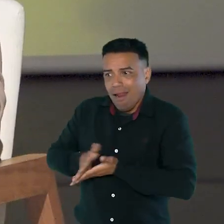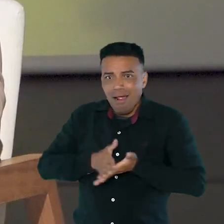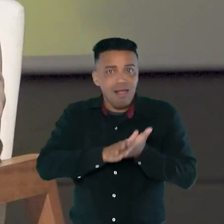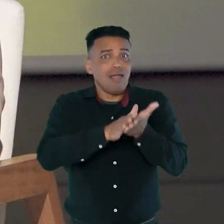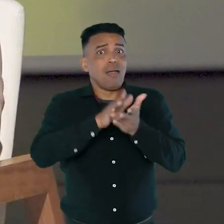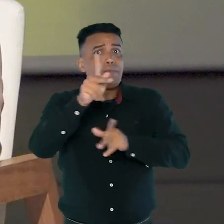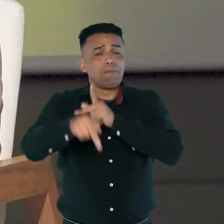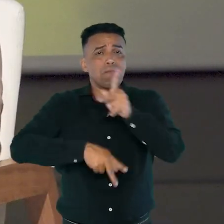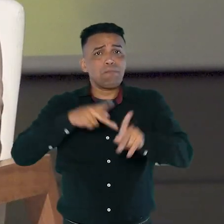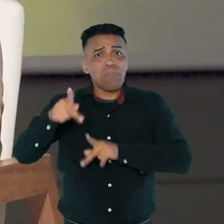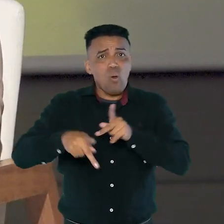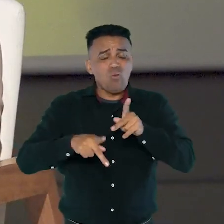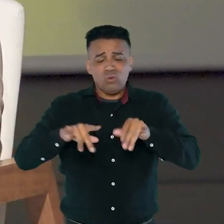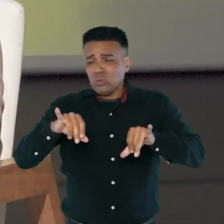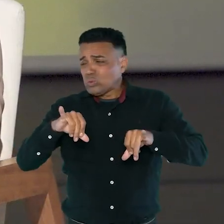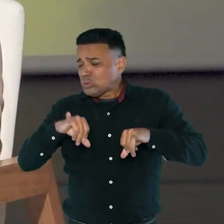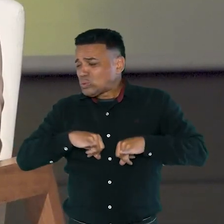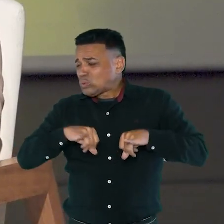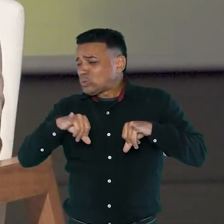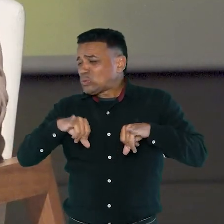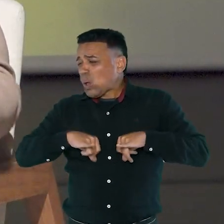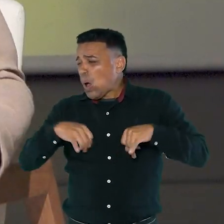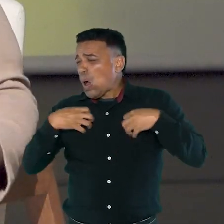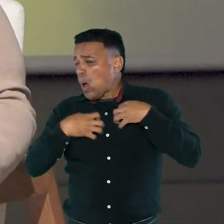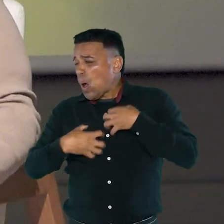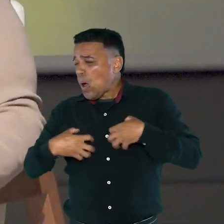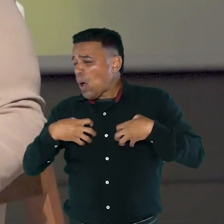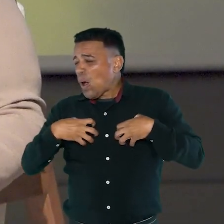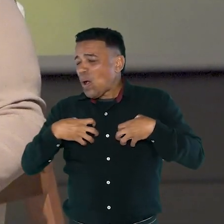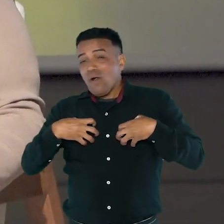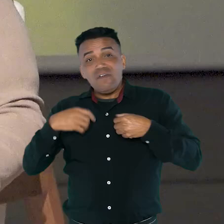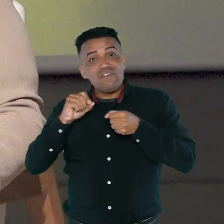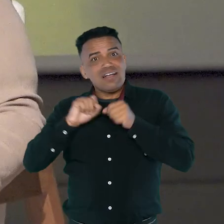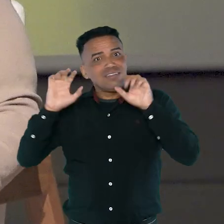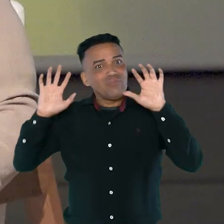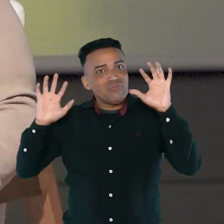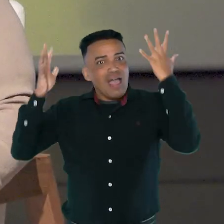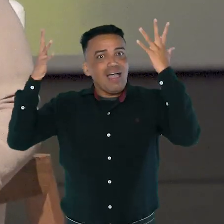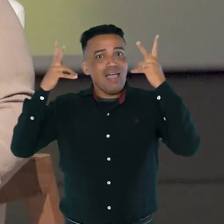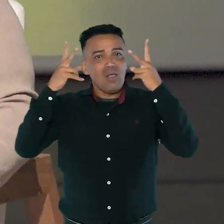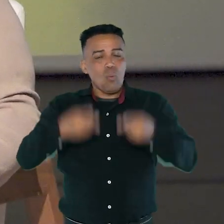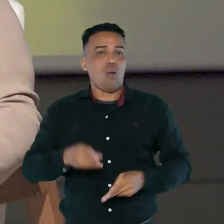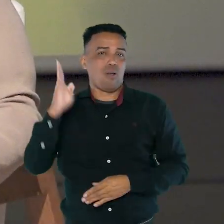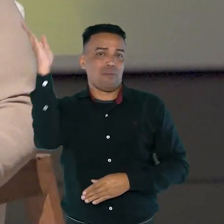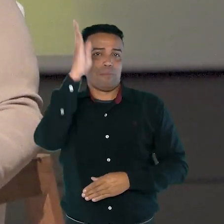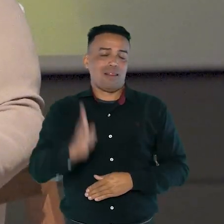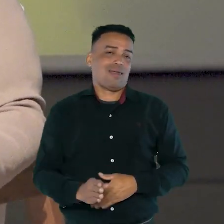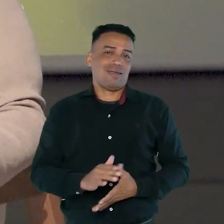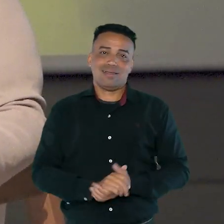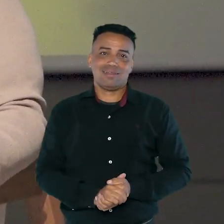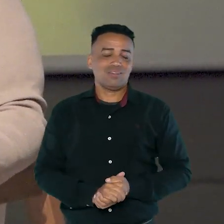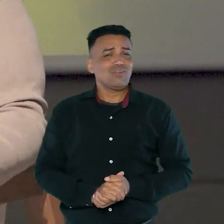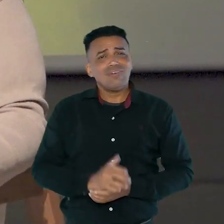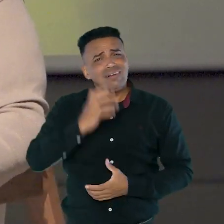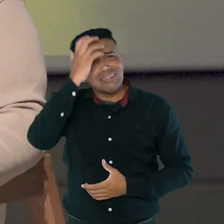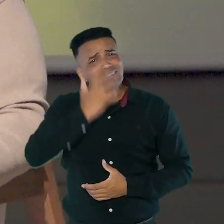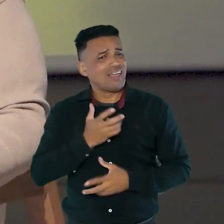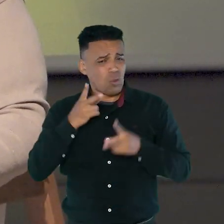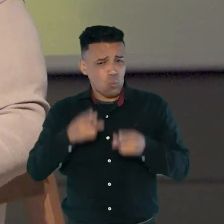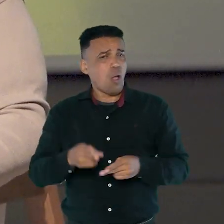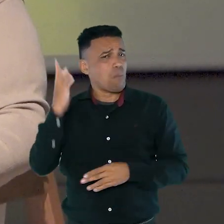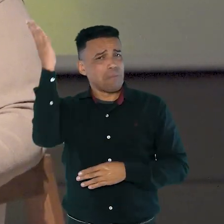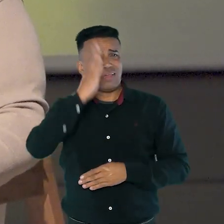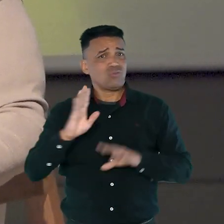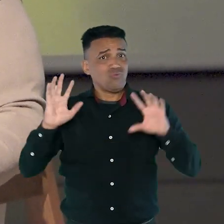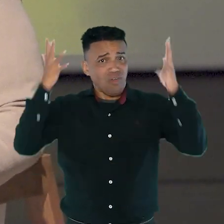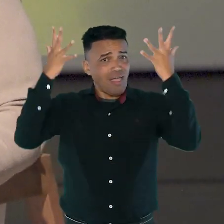Como pode um povo tão sofrido fazer festa como a gente faz? Gente, fala sério, ninguém faz festa como